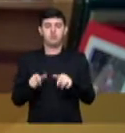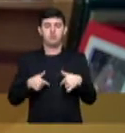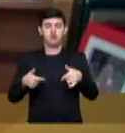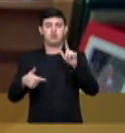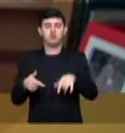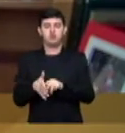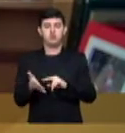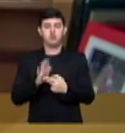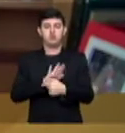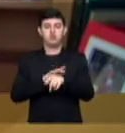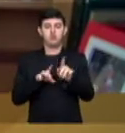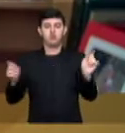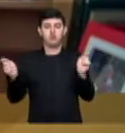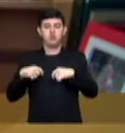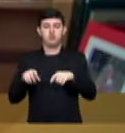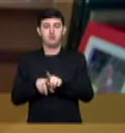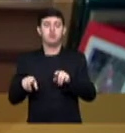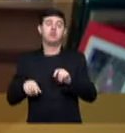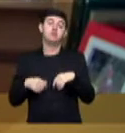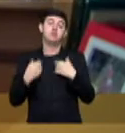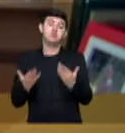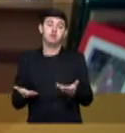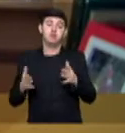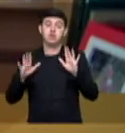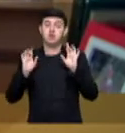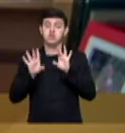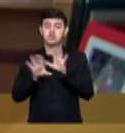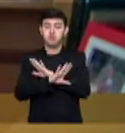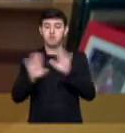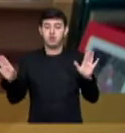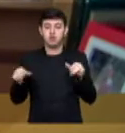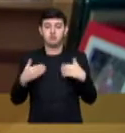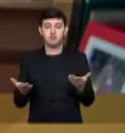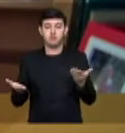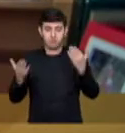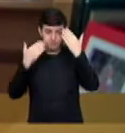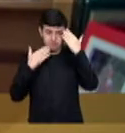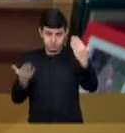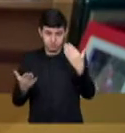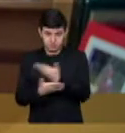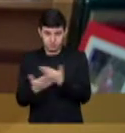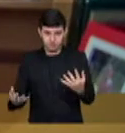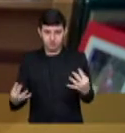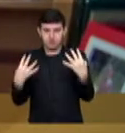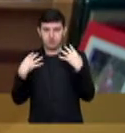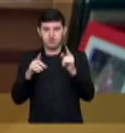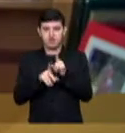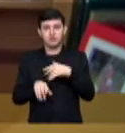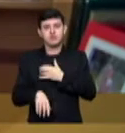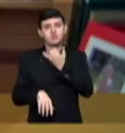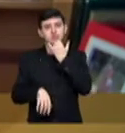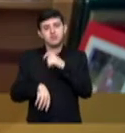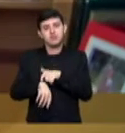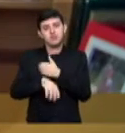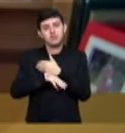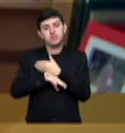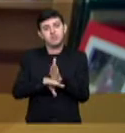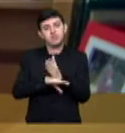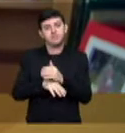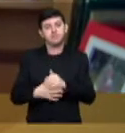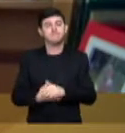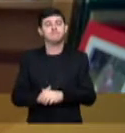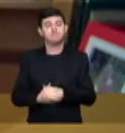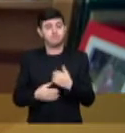suas competências concorrentes, como no caso. É isto, agradecendo a atenção e pedindo desculpas por esses segundos em que me